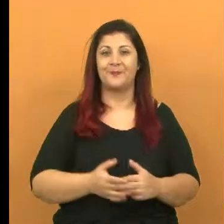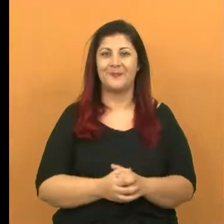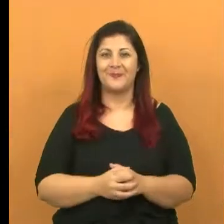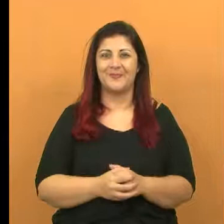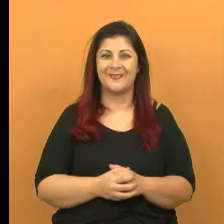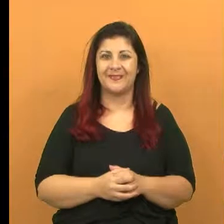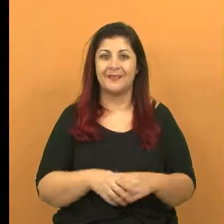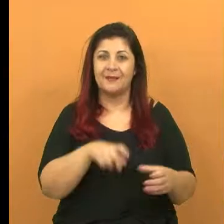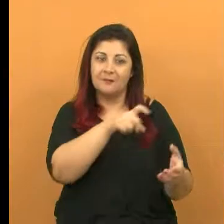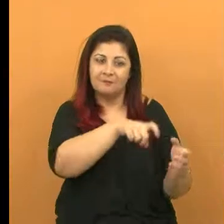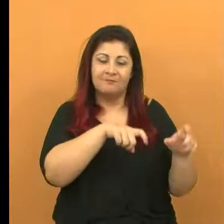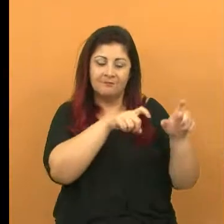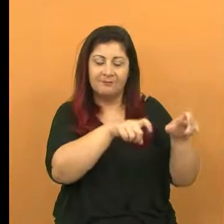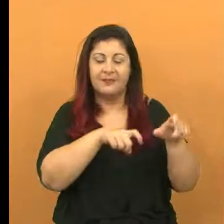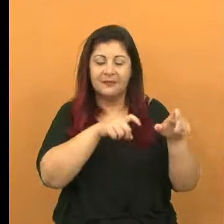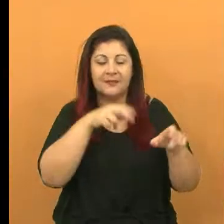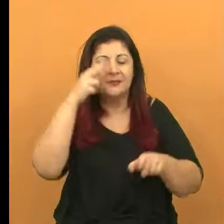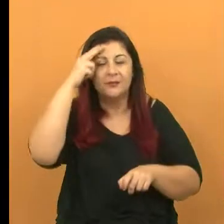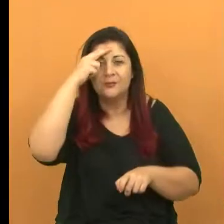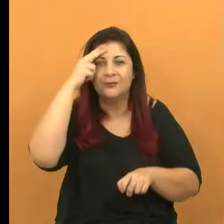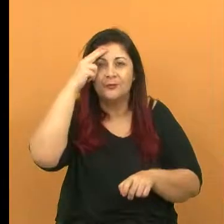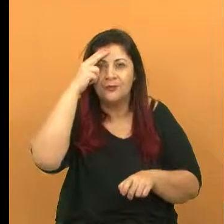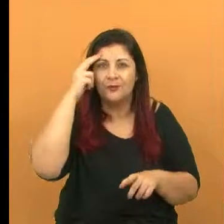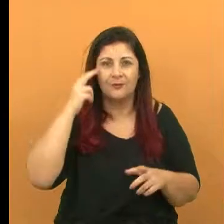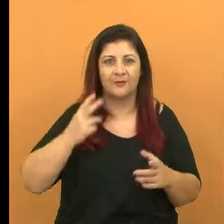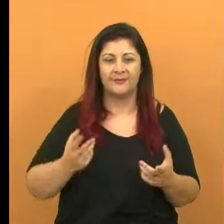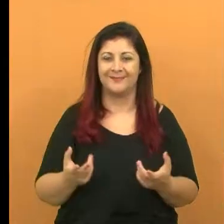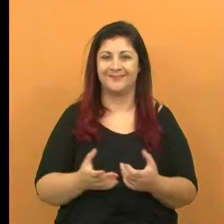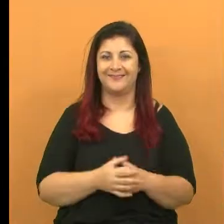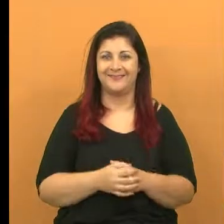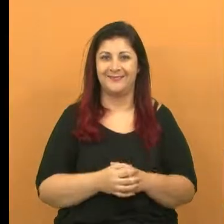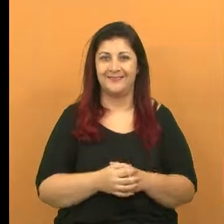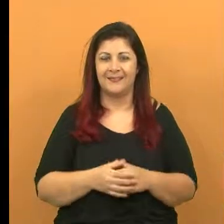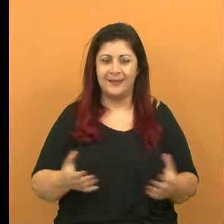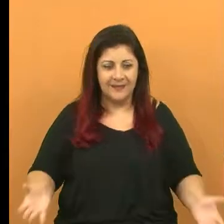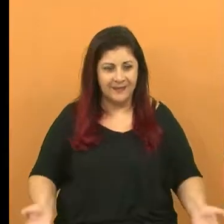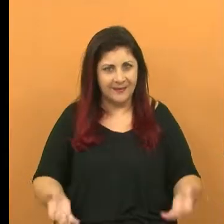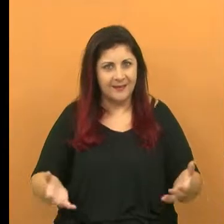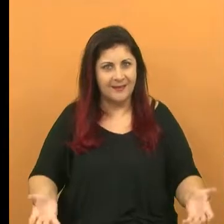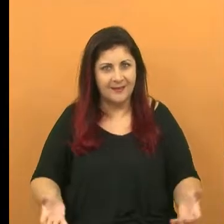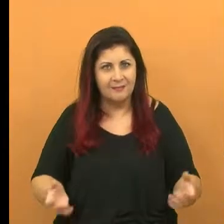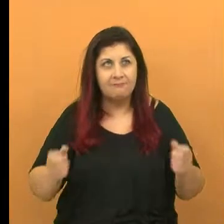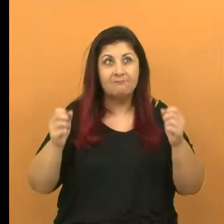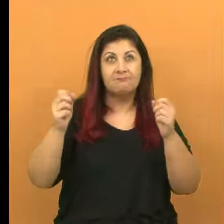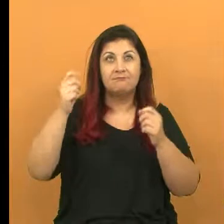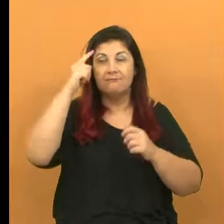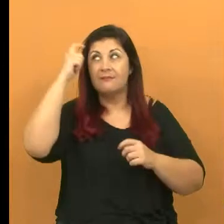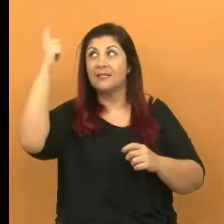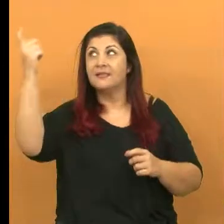Plantar sonhos, o contador de história, ele planta sonhos, ele anima a criatividade do